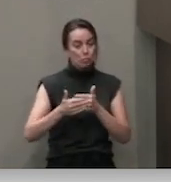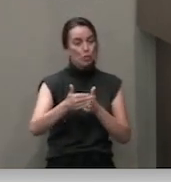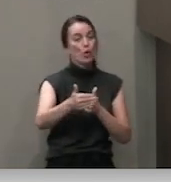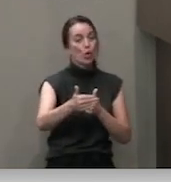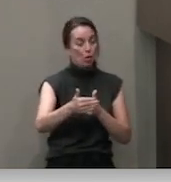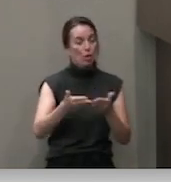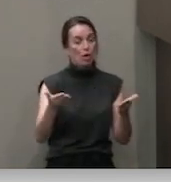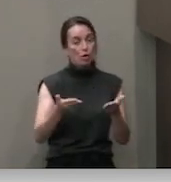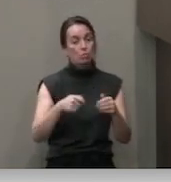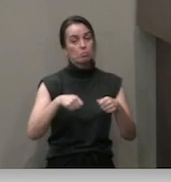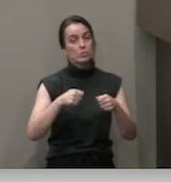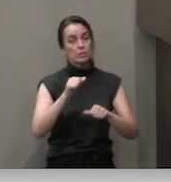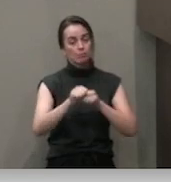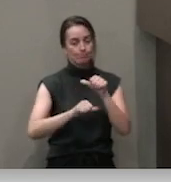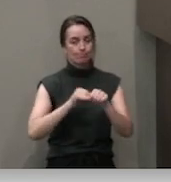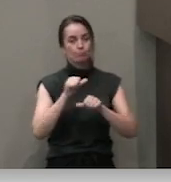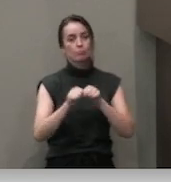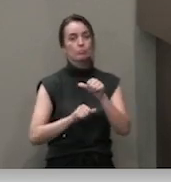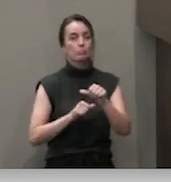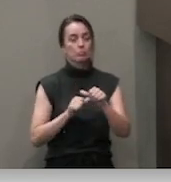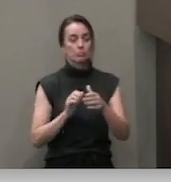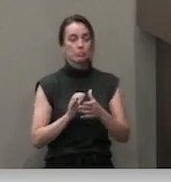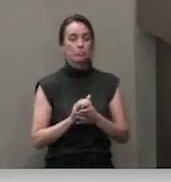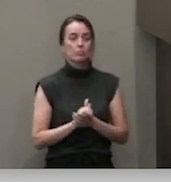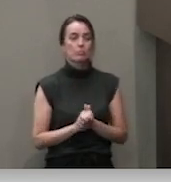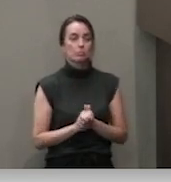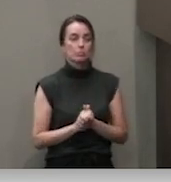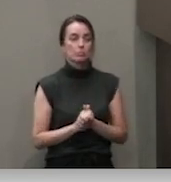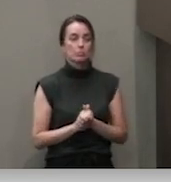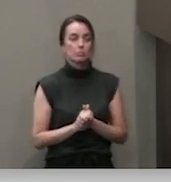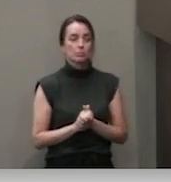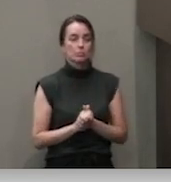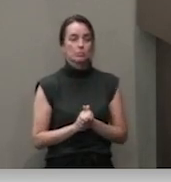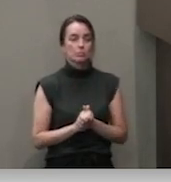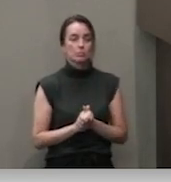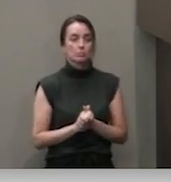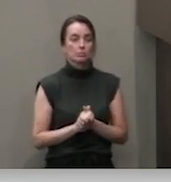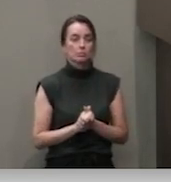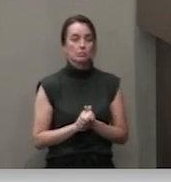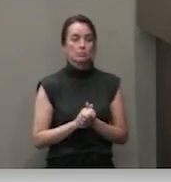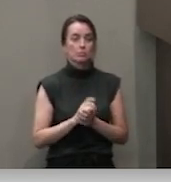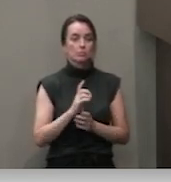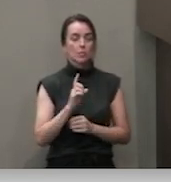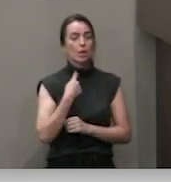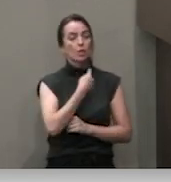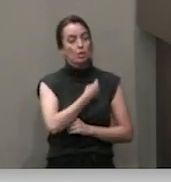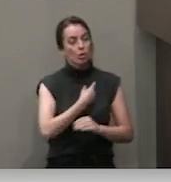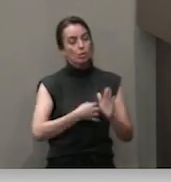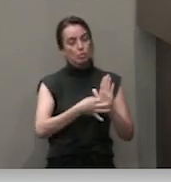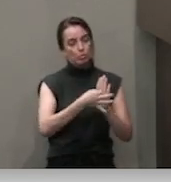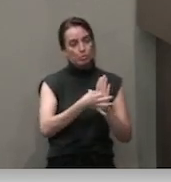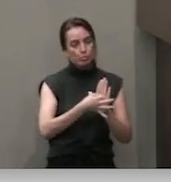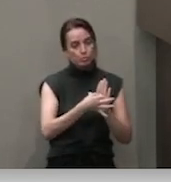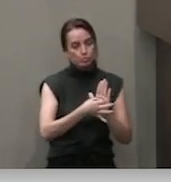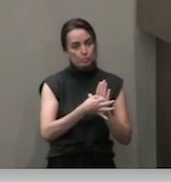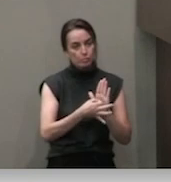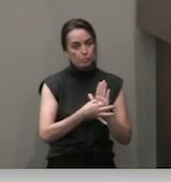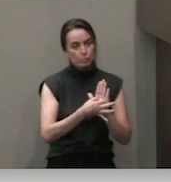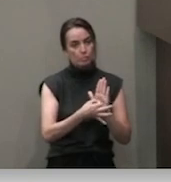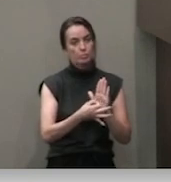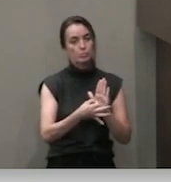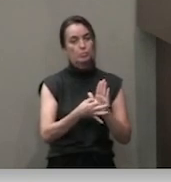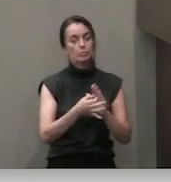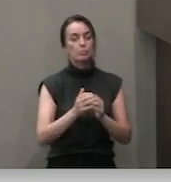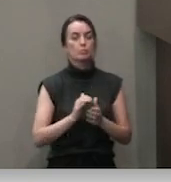isso tem que mudar pelo menos fica assim o nosso ponto de vista a nossa